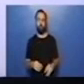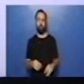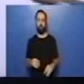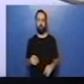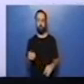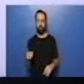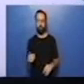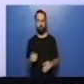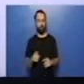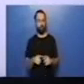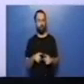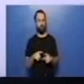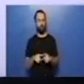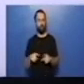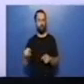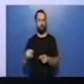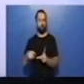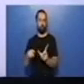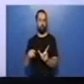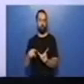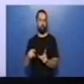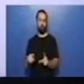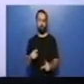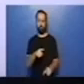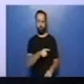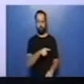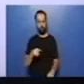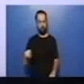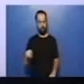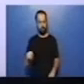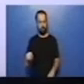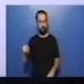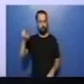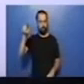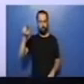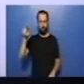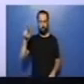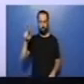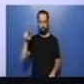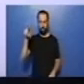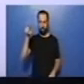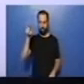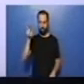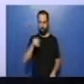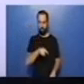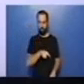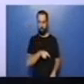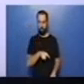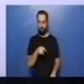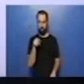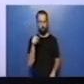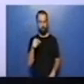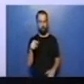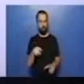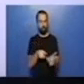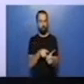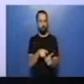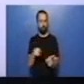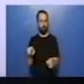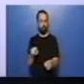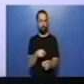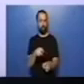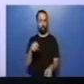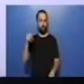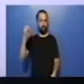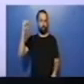aqui, ó, são 3 tipos de potência. Essa potência ativa é o que a gente usa mais em casa. É que faz acender